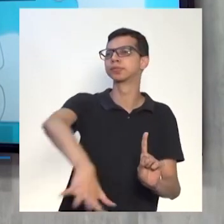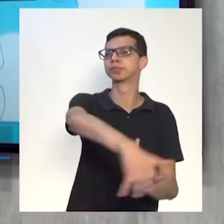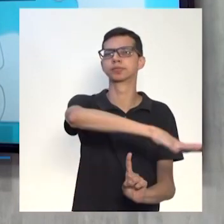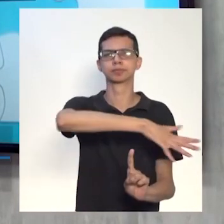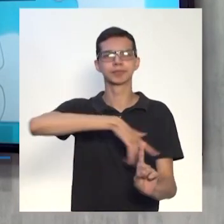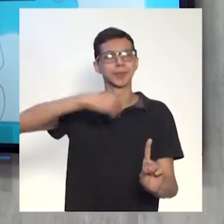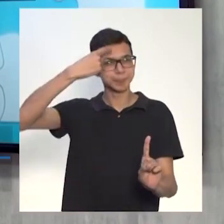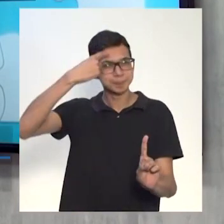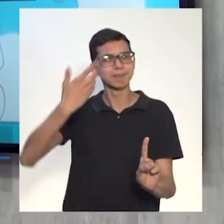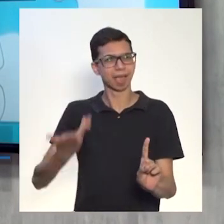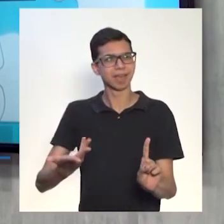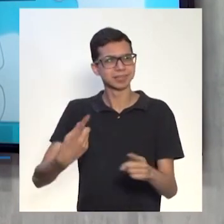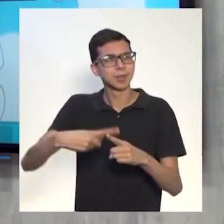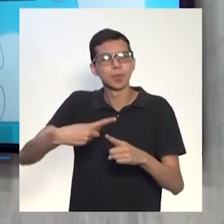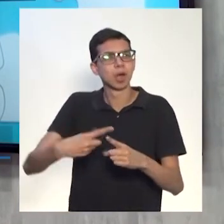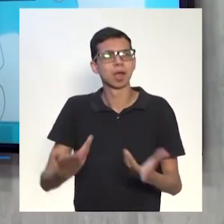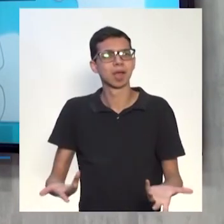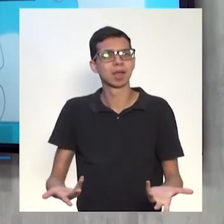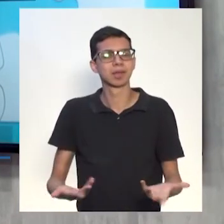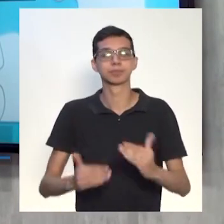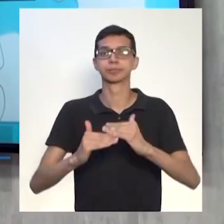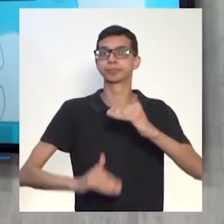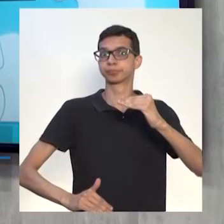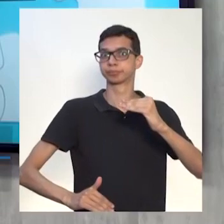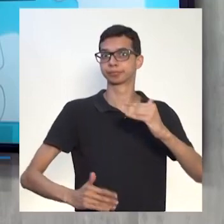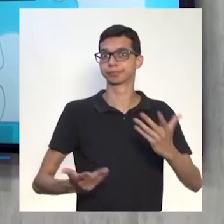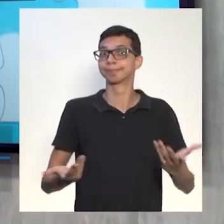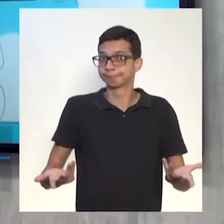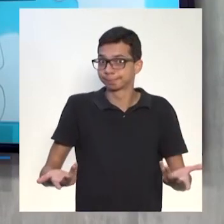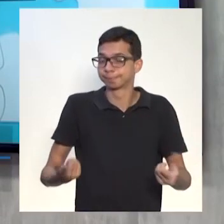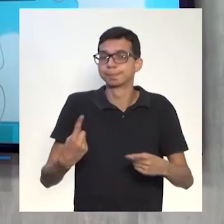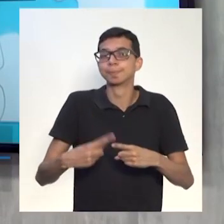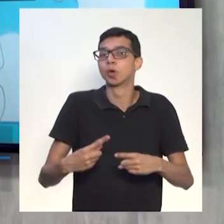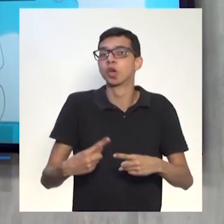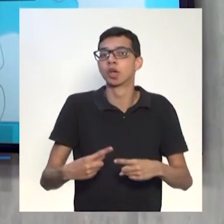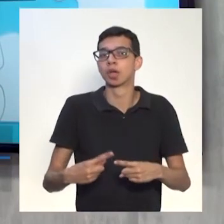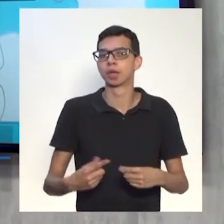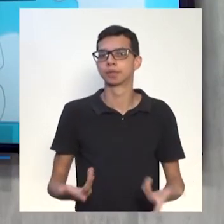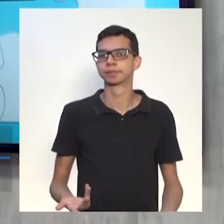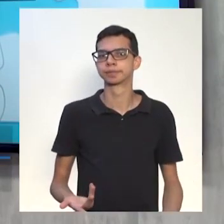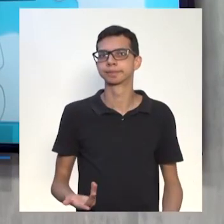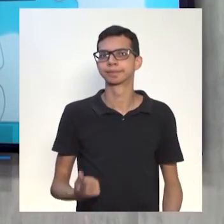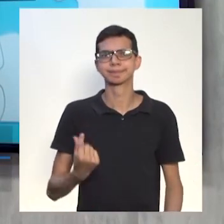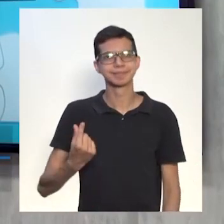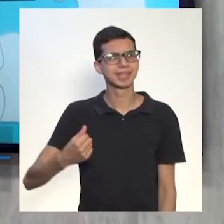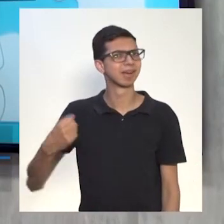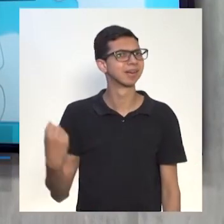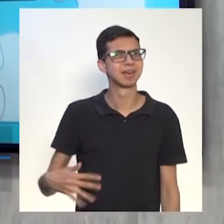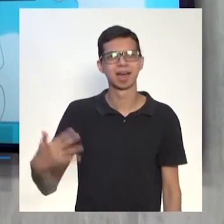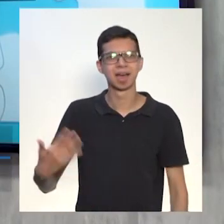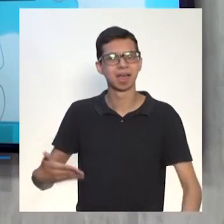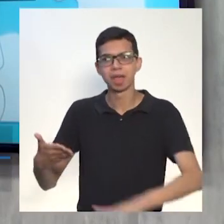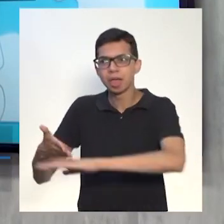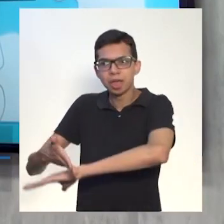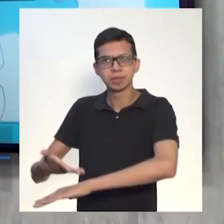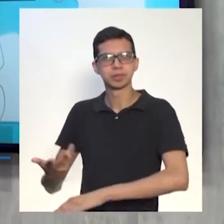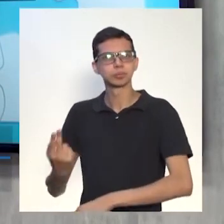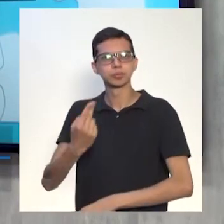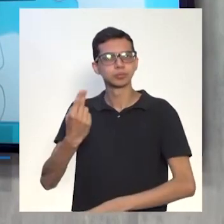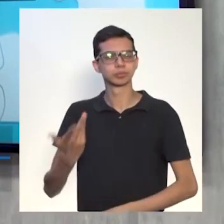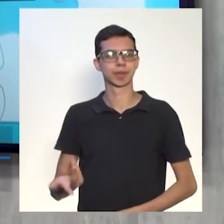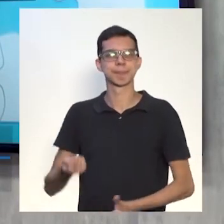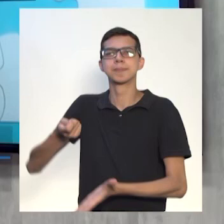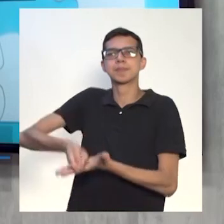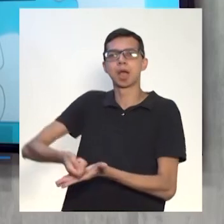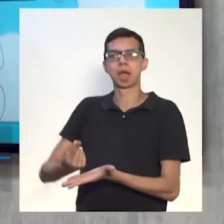que isso acontece? Por questão de desigualdade. E por que questão de desigualdade? Porque é caro. Nem todo mundo consegue